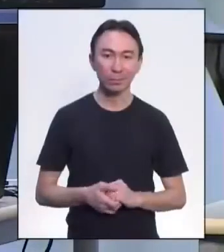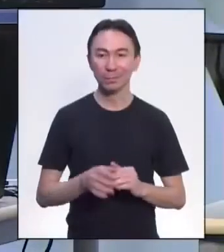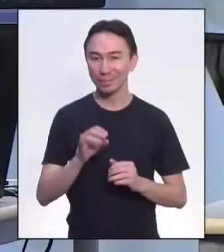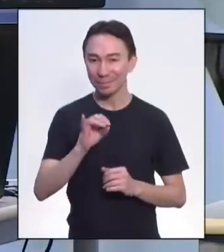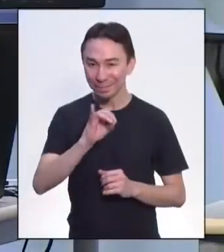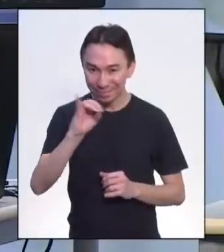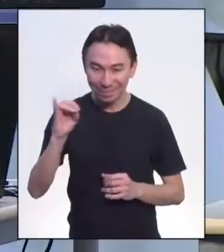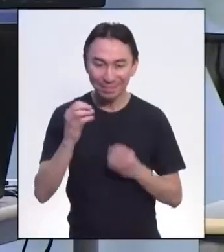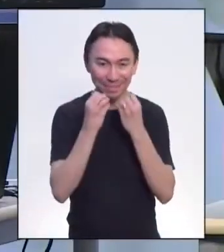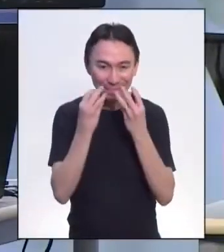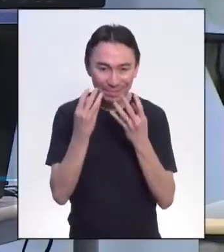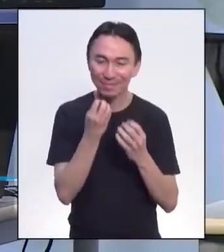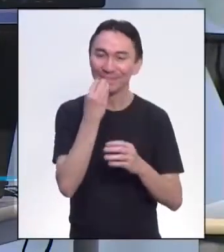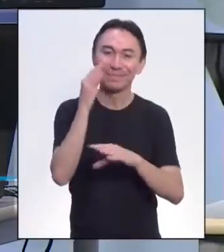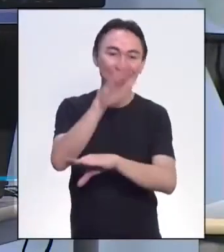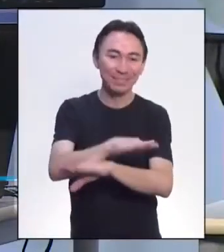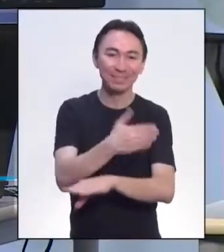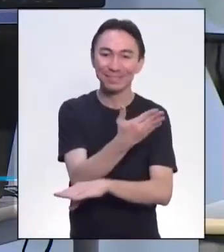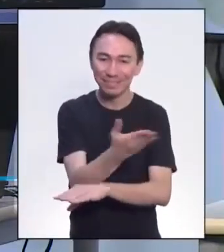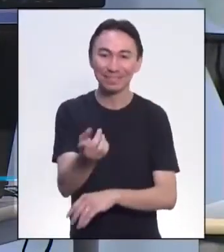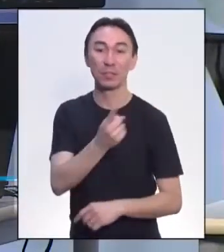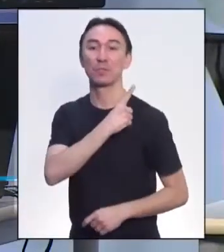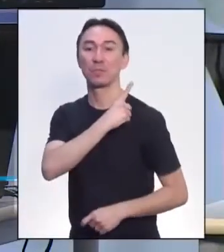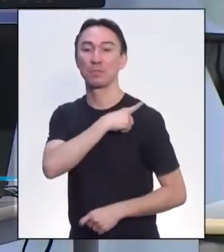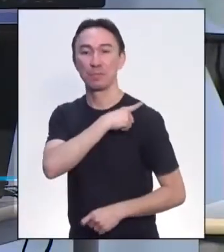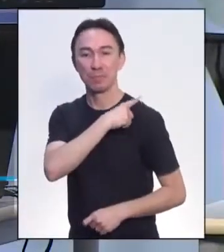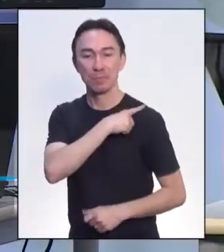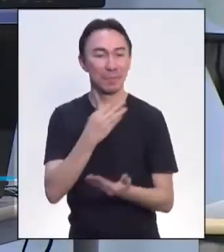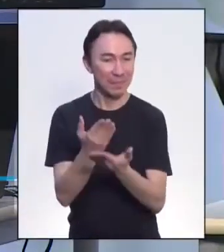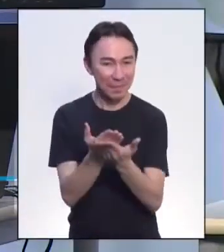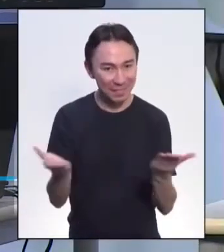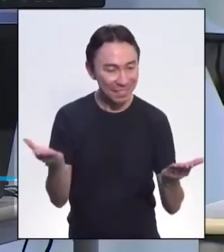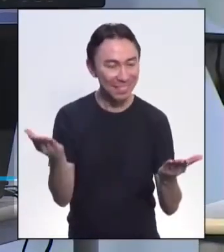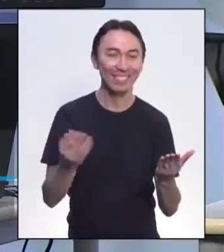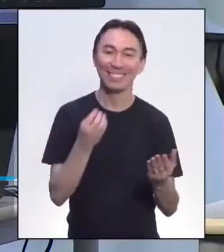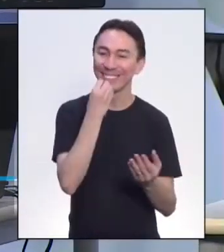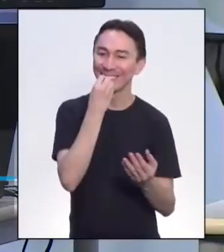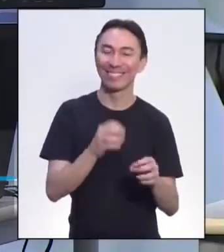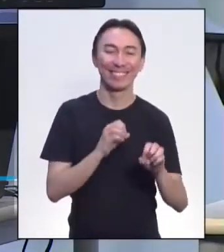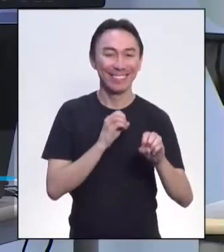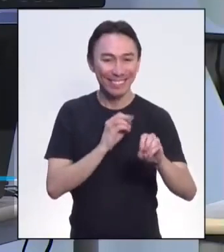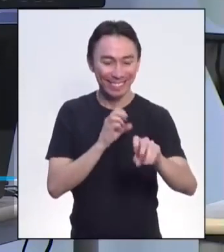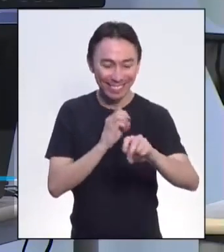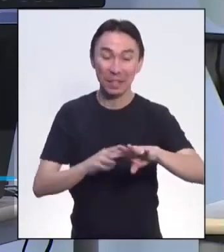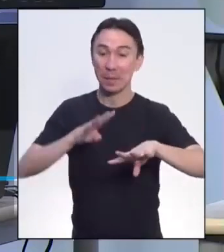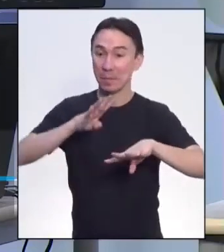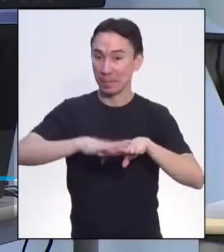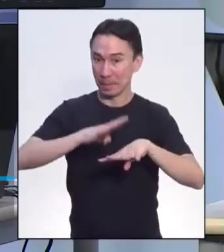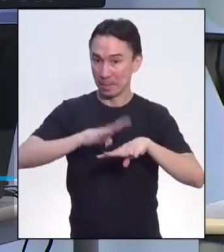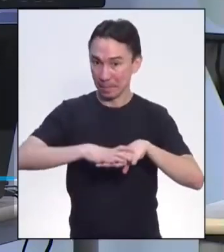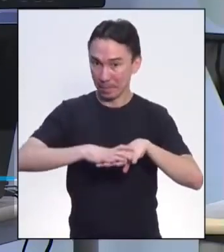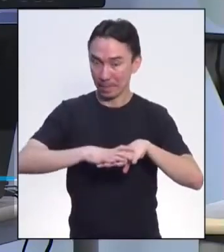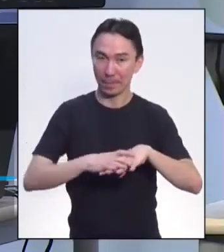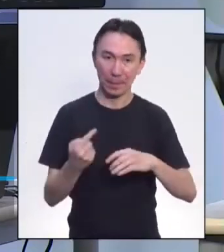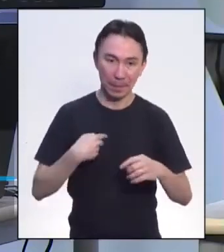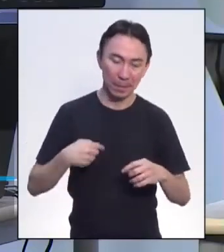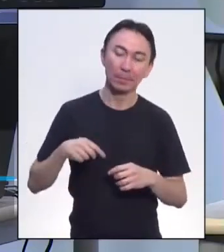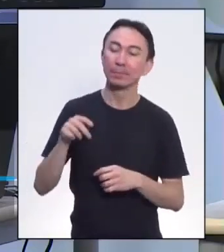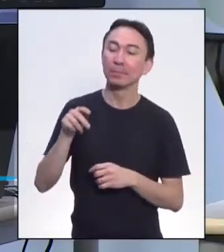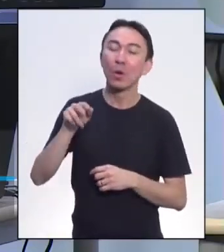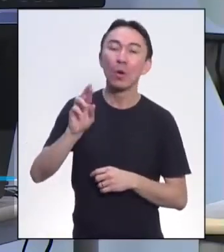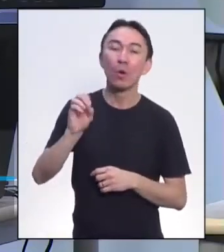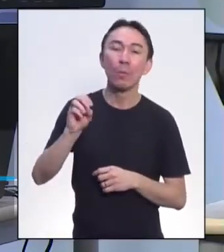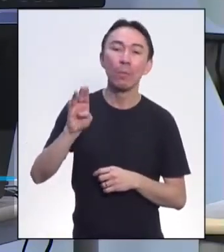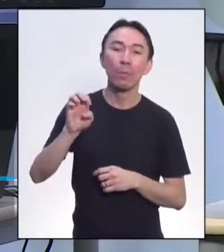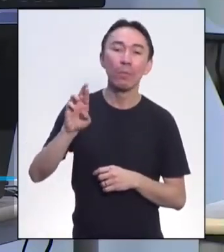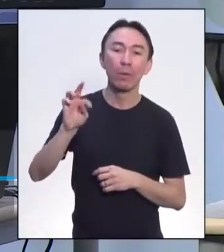Olá, boa tarde, alunos da primeira série do ensino médio. Sejam todos bem-vindos à aula de matemática. Eu sou a professora Roberta e hoje